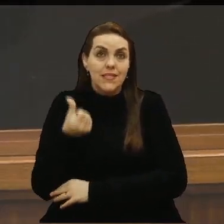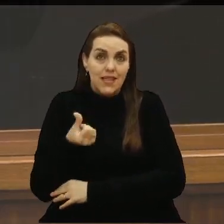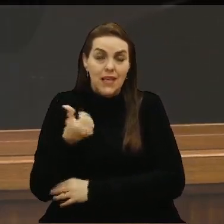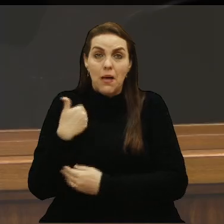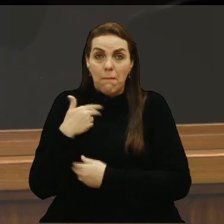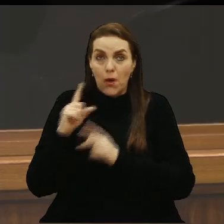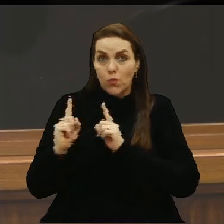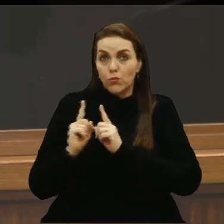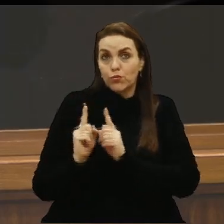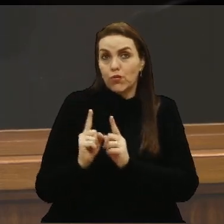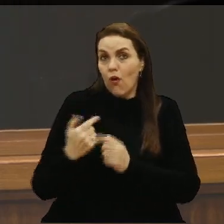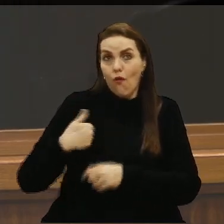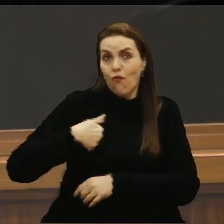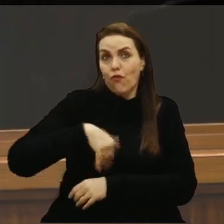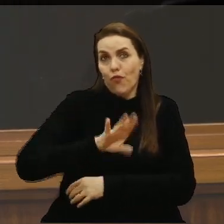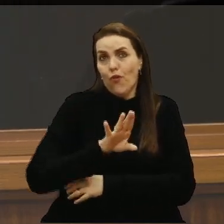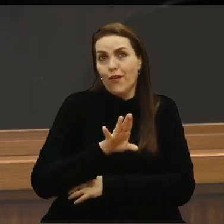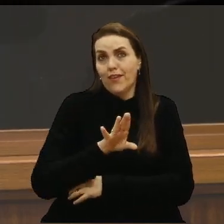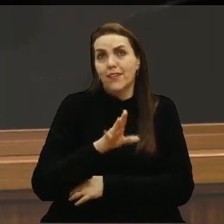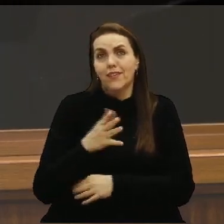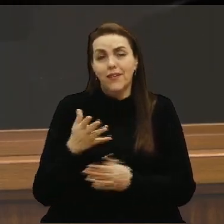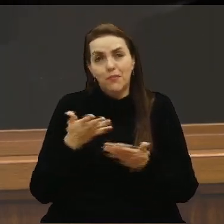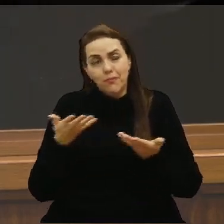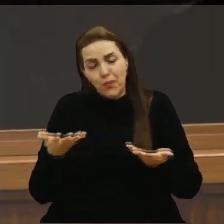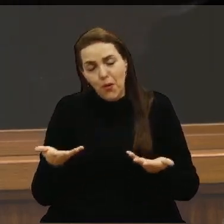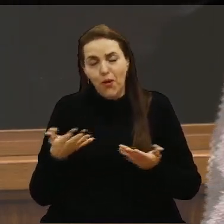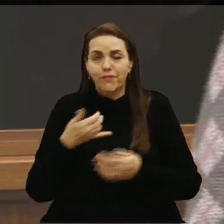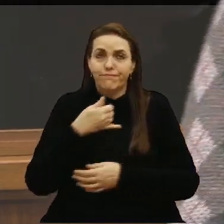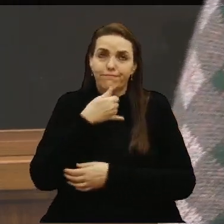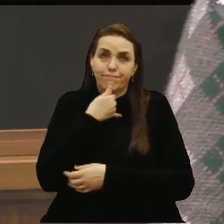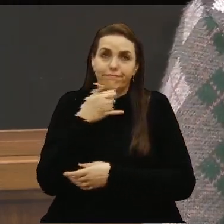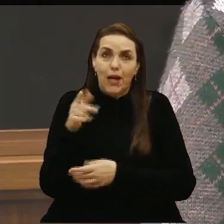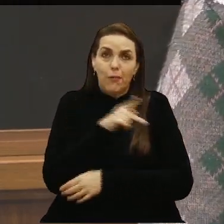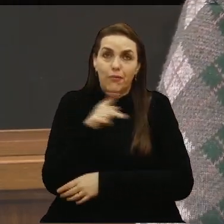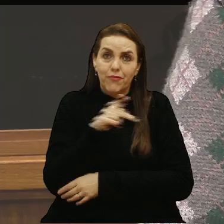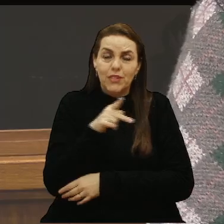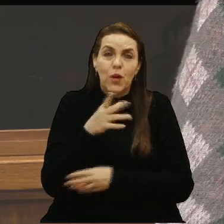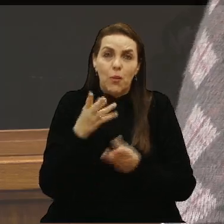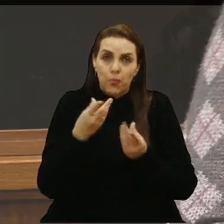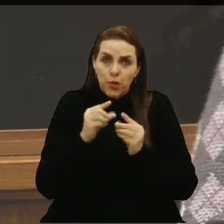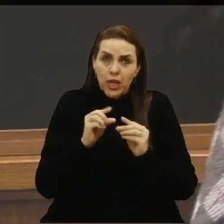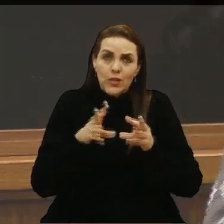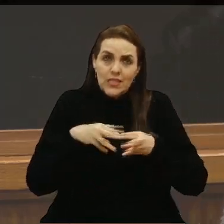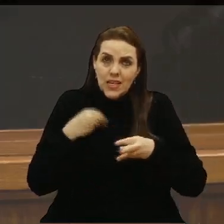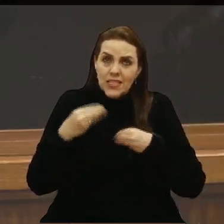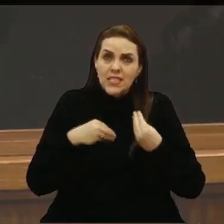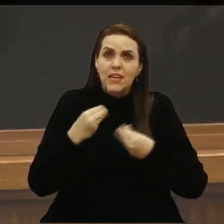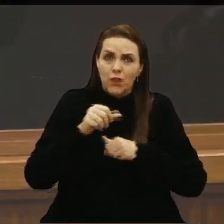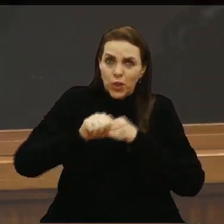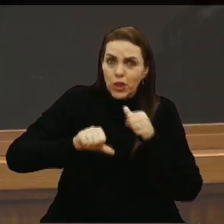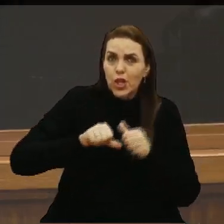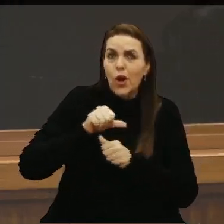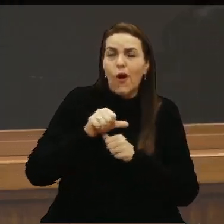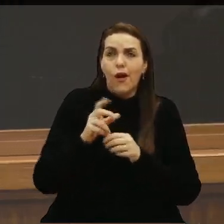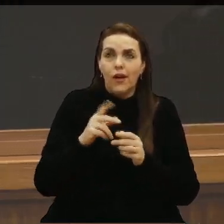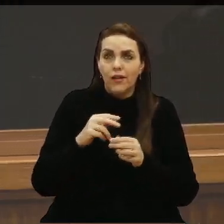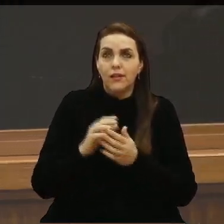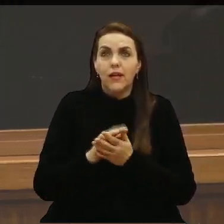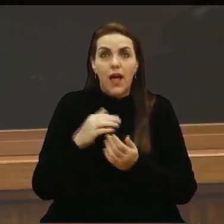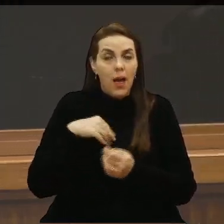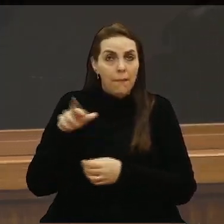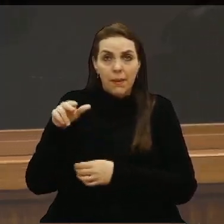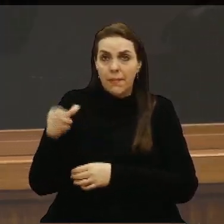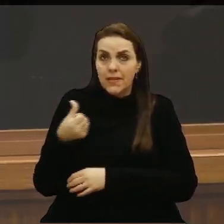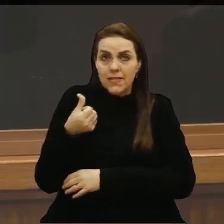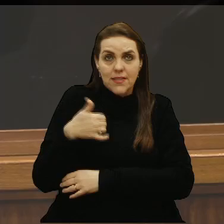E aí eu não dancei. Poxa, se as professoras tivessem um pouco de sensibilidade, troca, alterna. E minha irmã, com 6 anos,